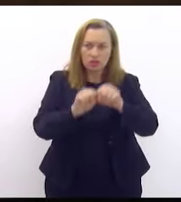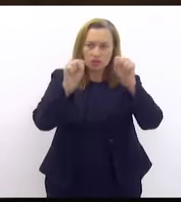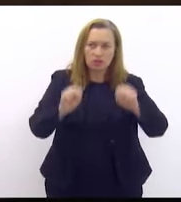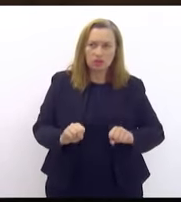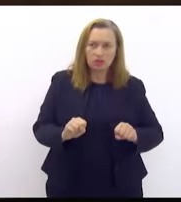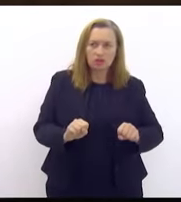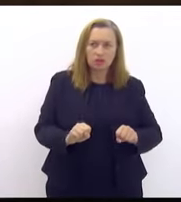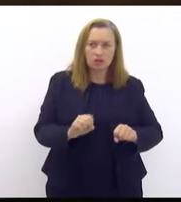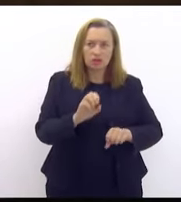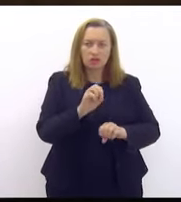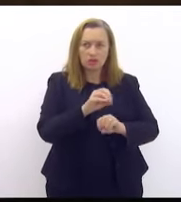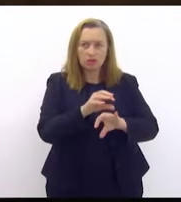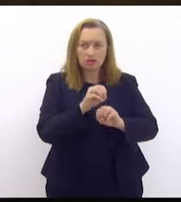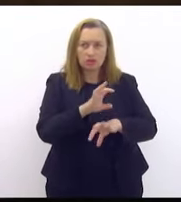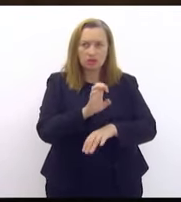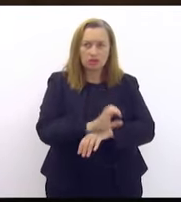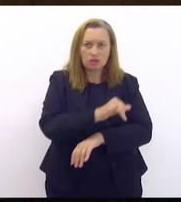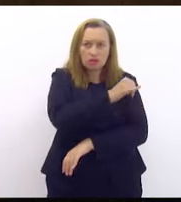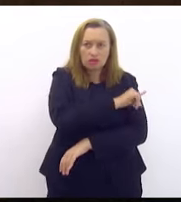de Janeiro.